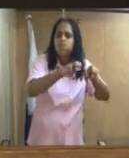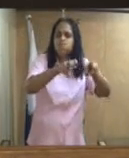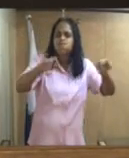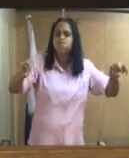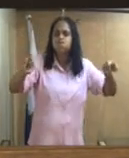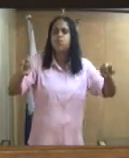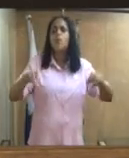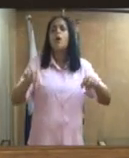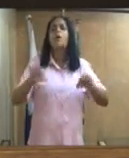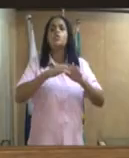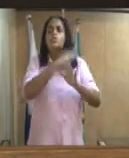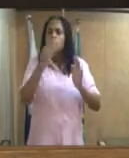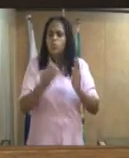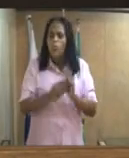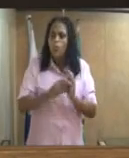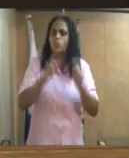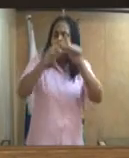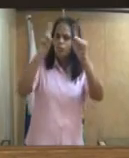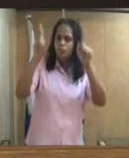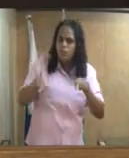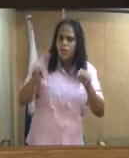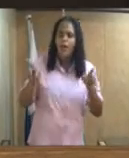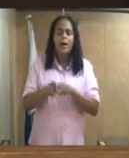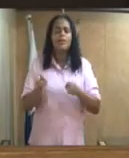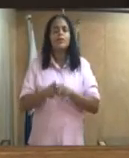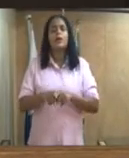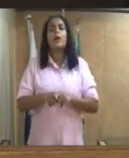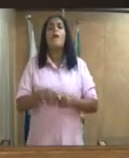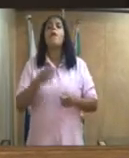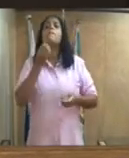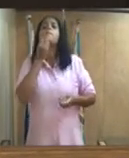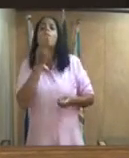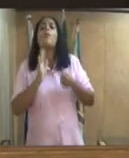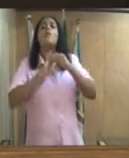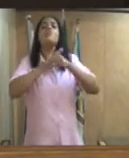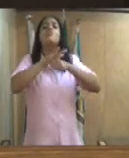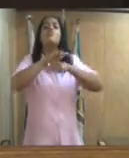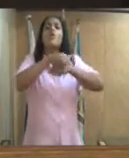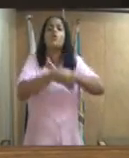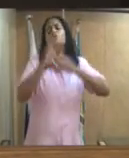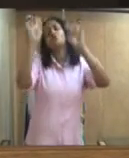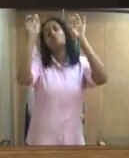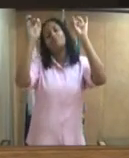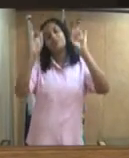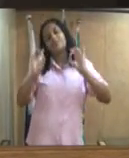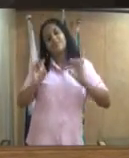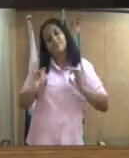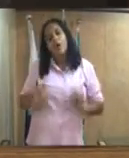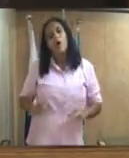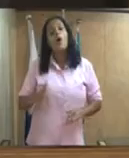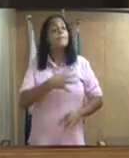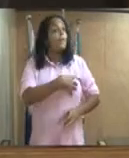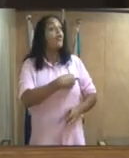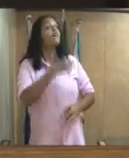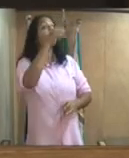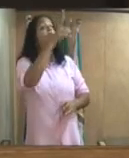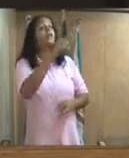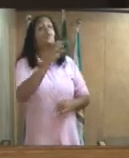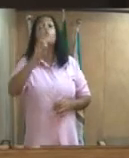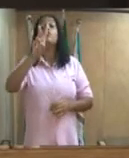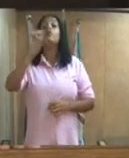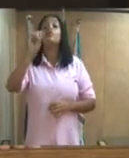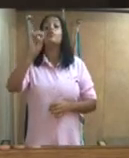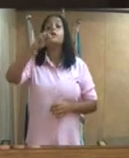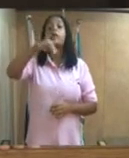e televisada. Quero deixar hoje uma boa noite especial para a plateia, na figura do meu filho, que está ali, o Vinícius Tomás, assistindo